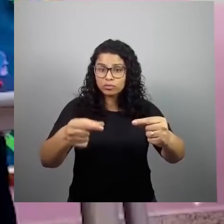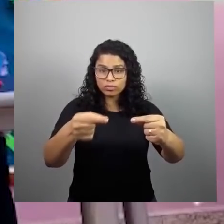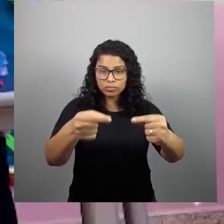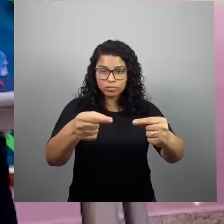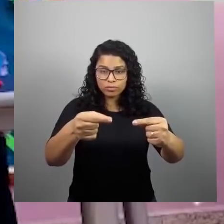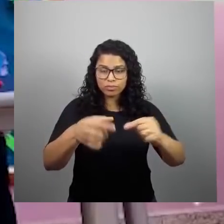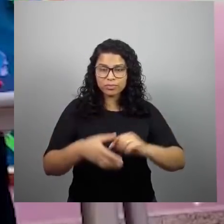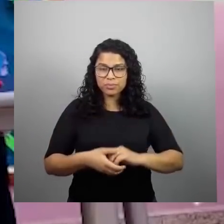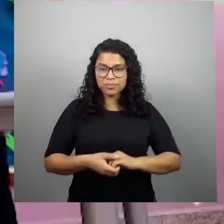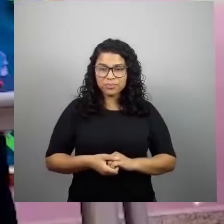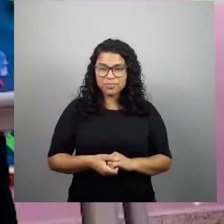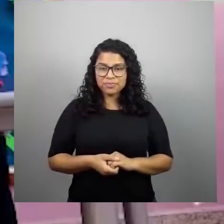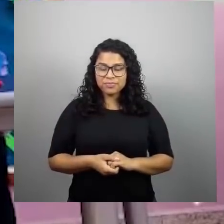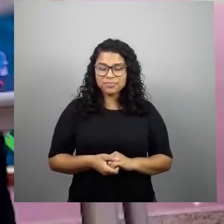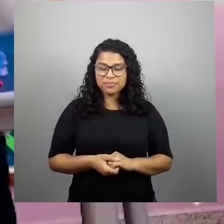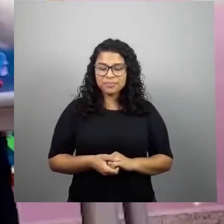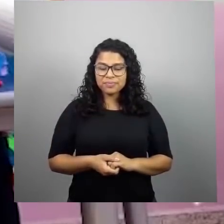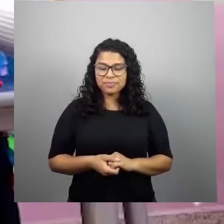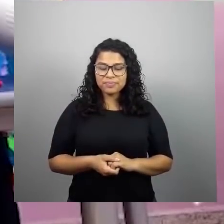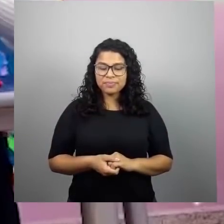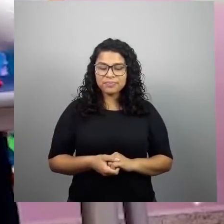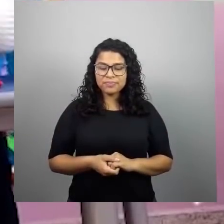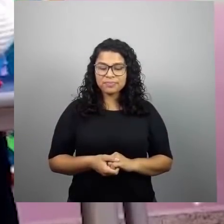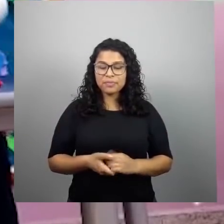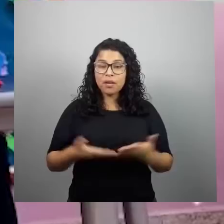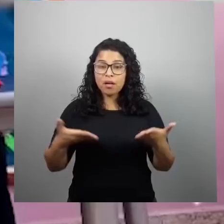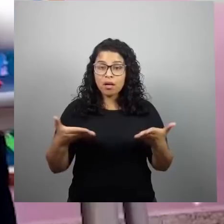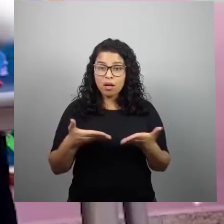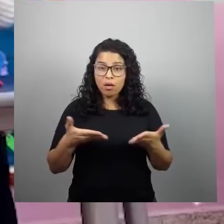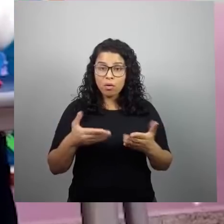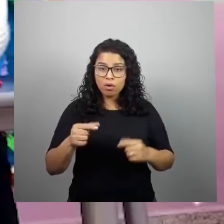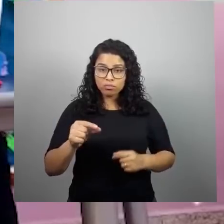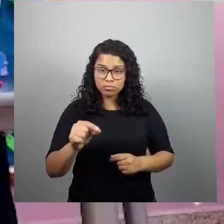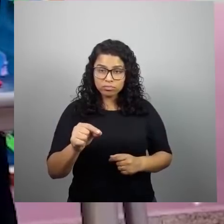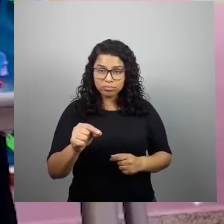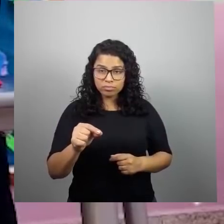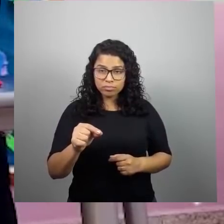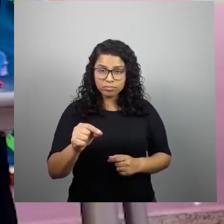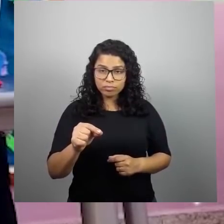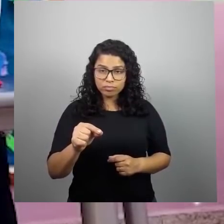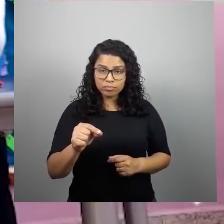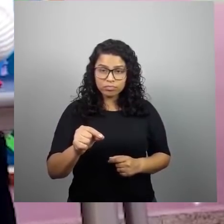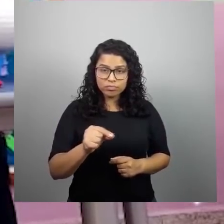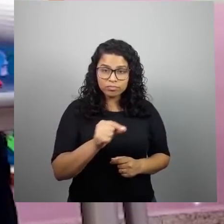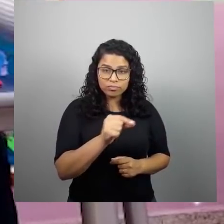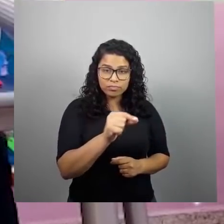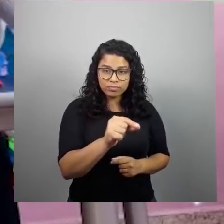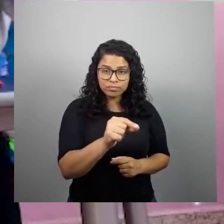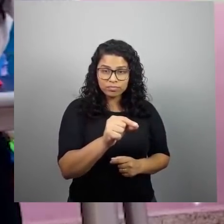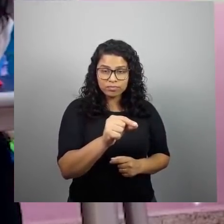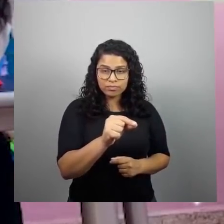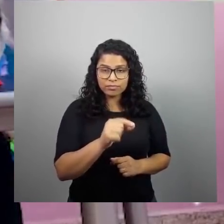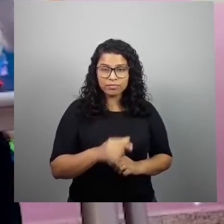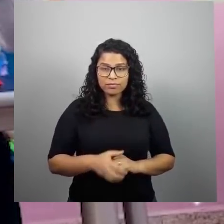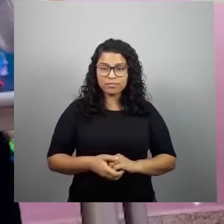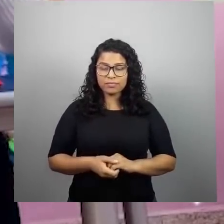dois ficar juntinhos. Vamos colocar de um ladinho,